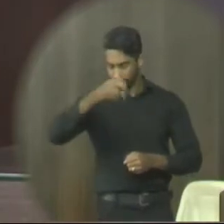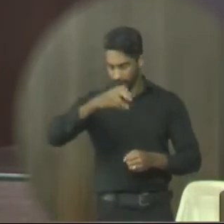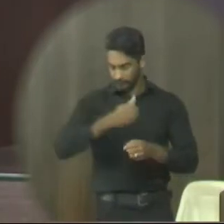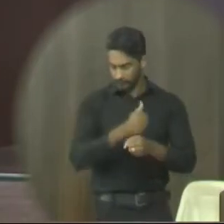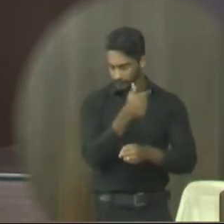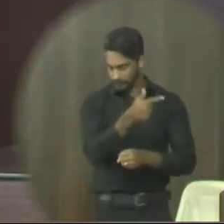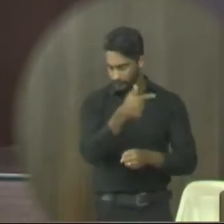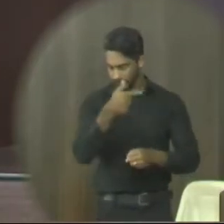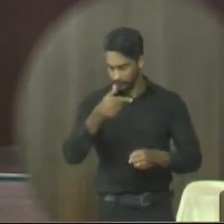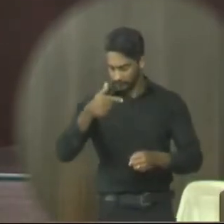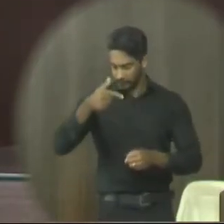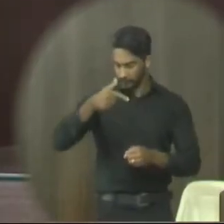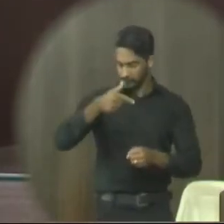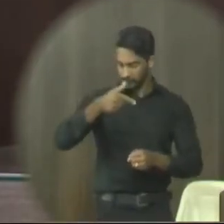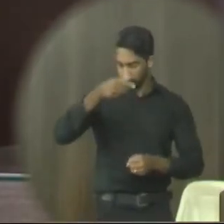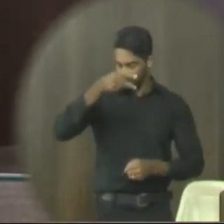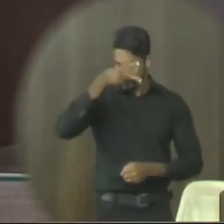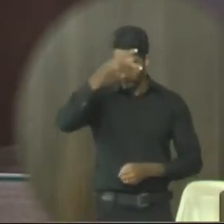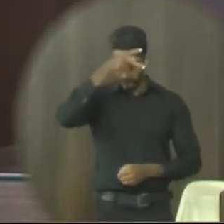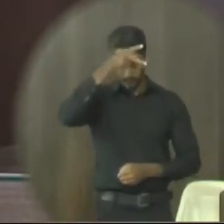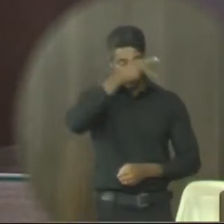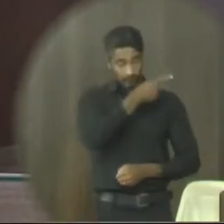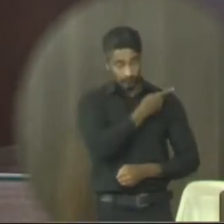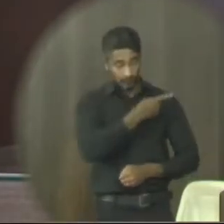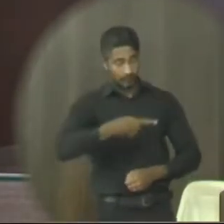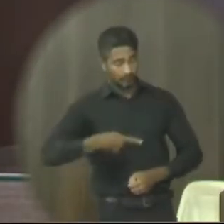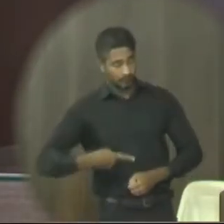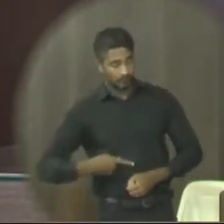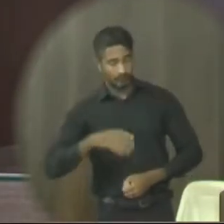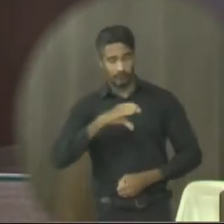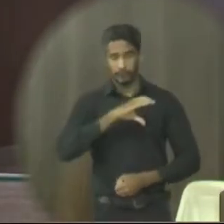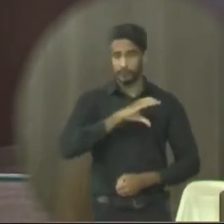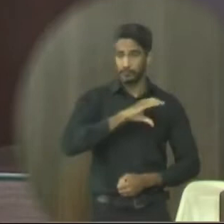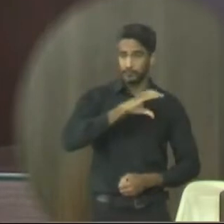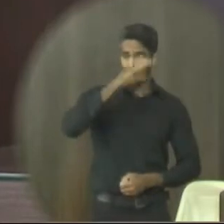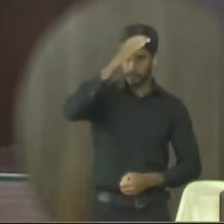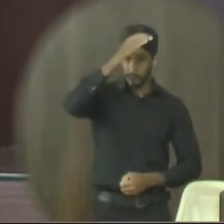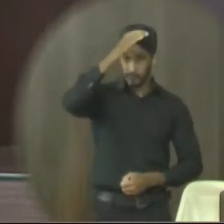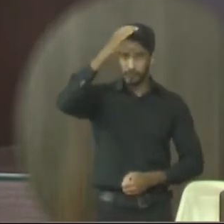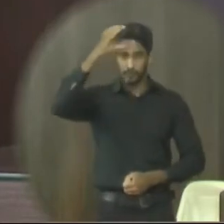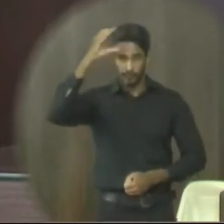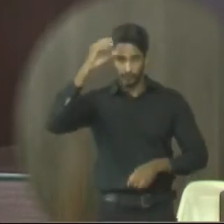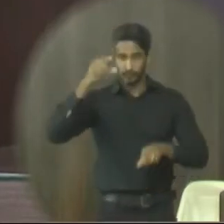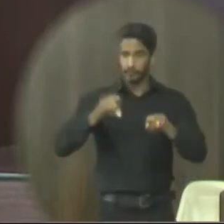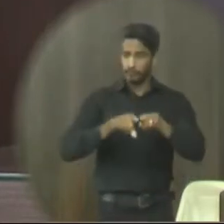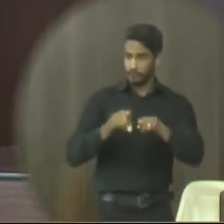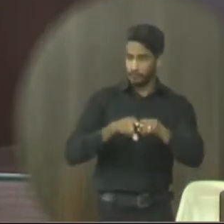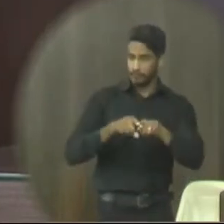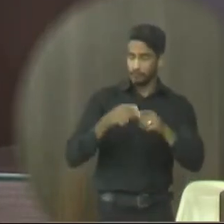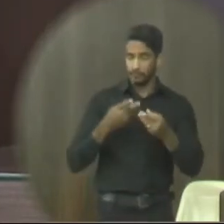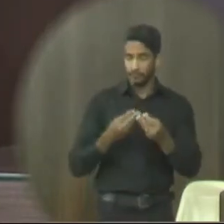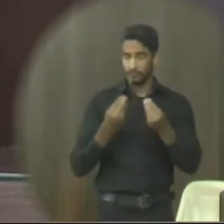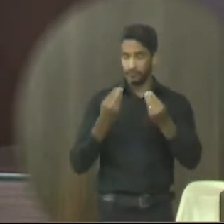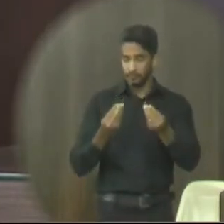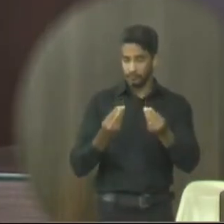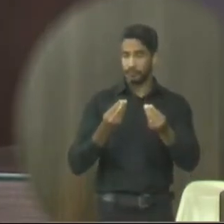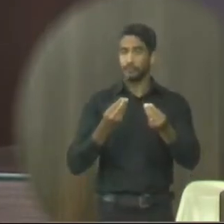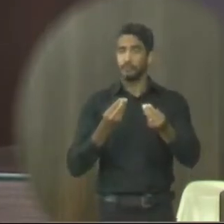015-2022. Ao seletivo senhor presidente da Câmara, nobres colegas, nobres vereadores, dirijo-me a Vossa Excelência